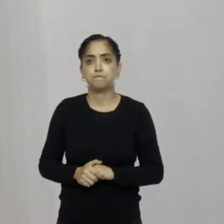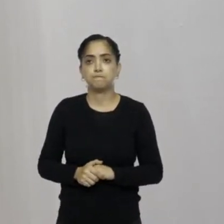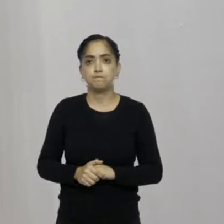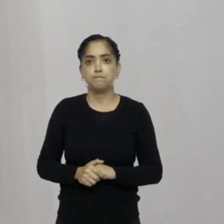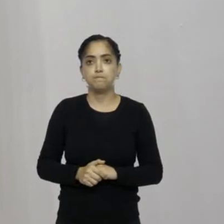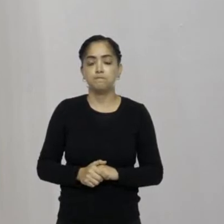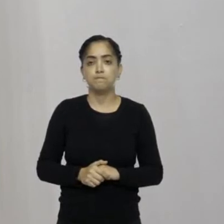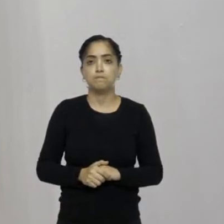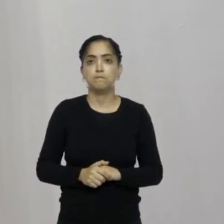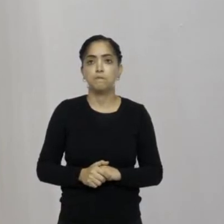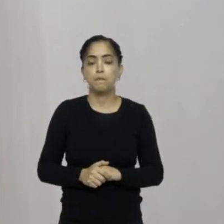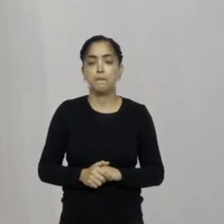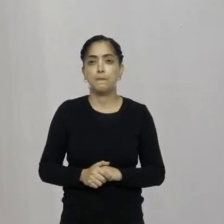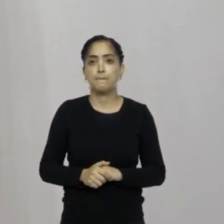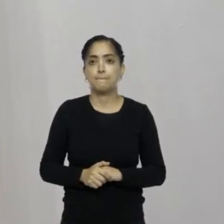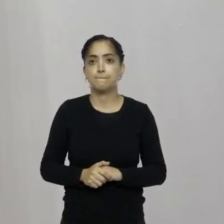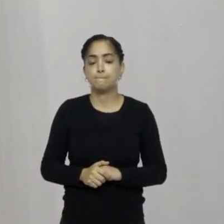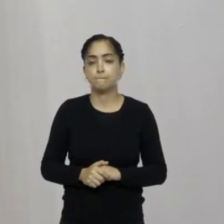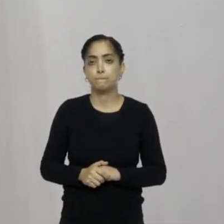Oeste,